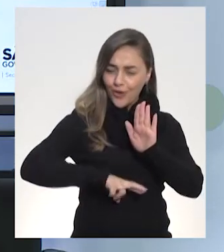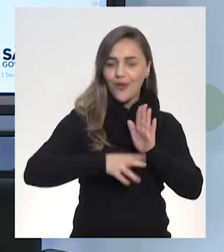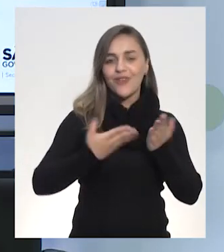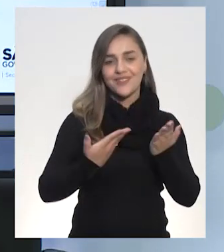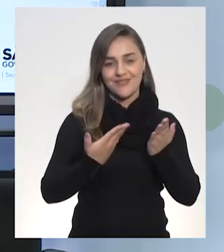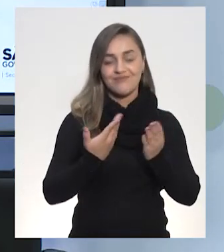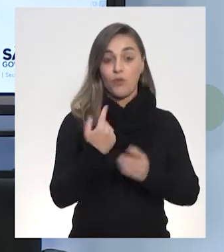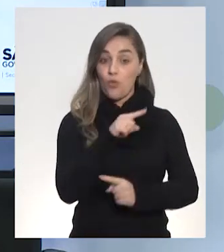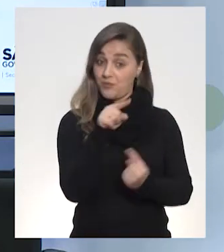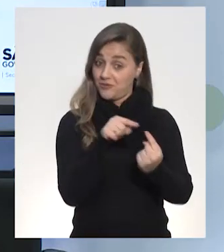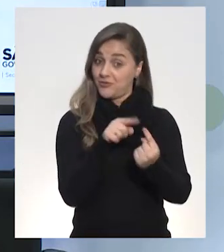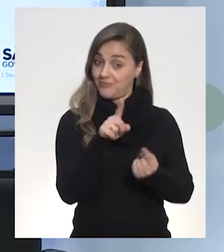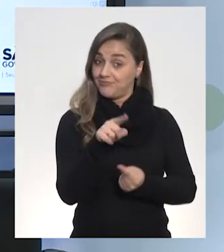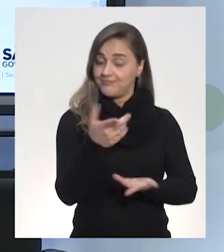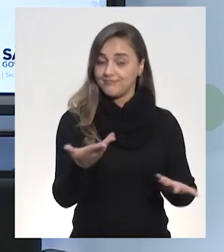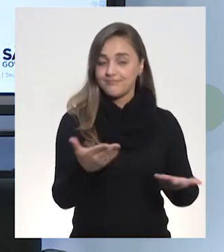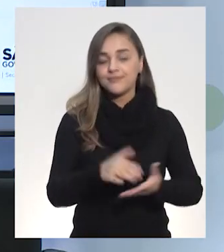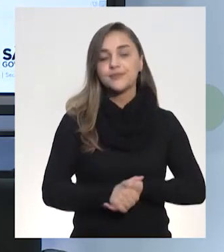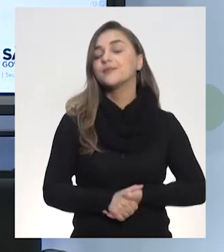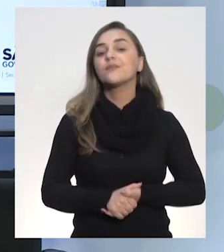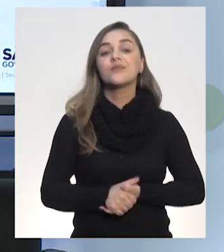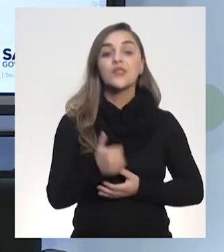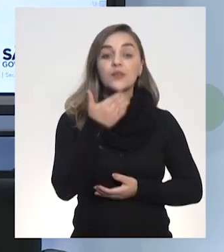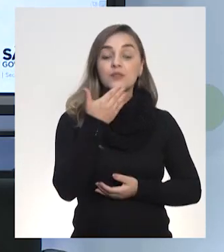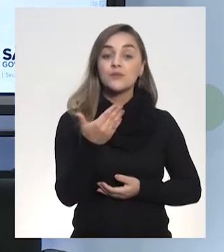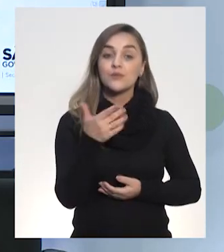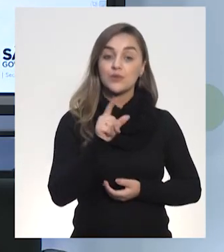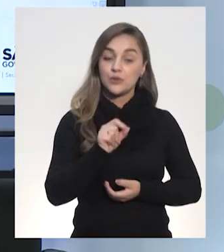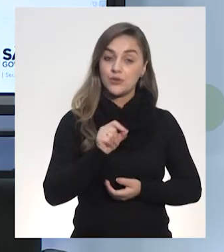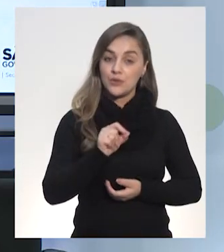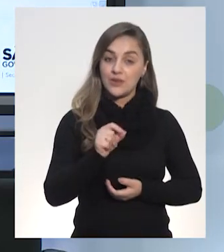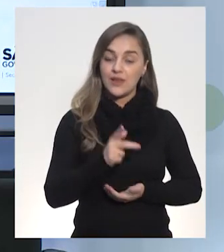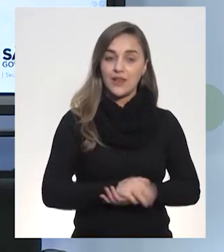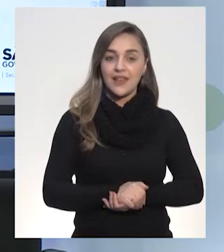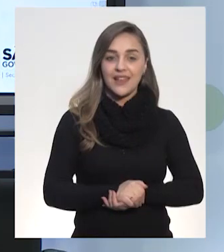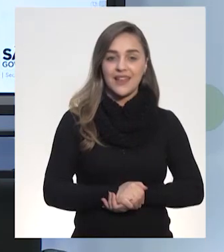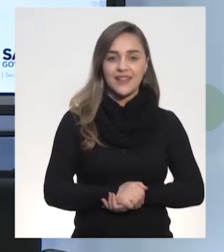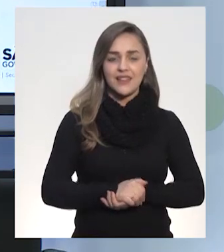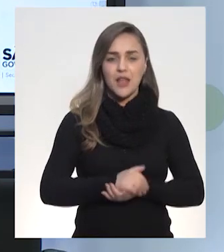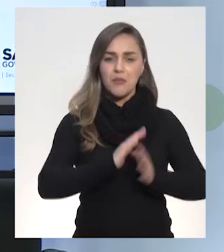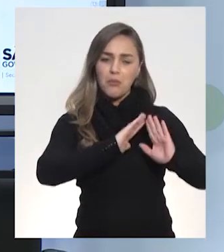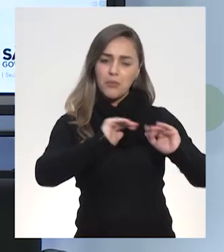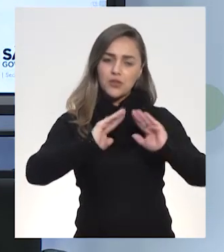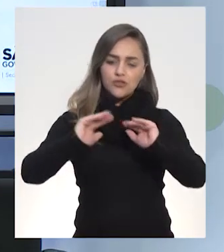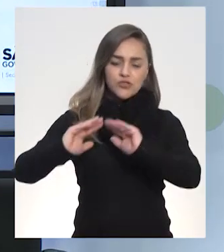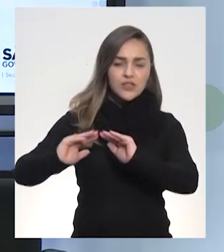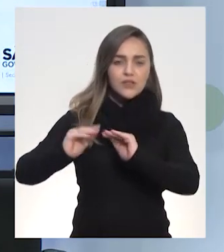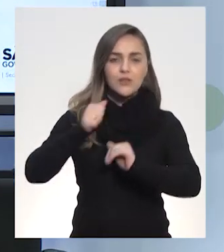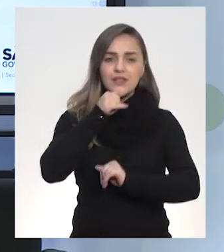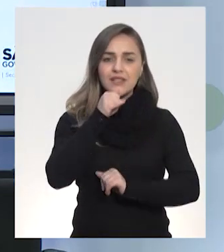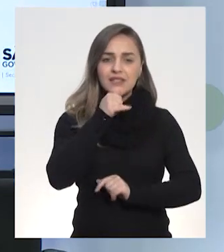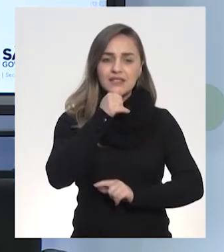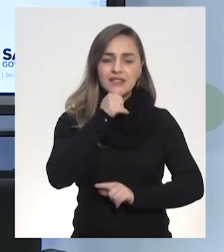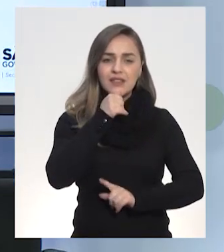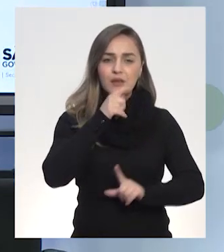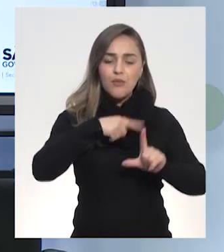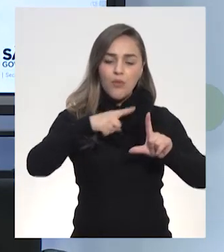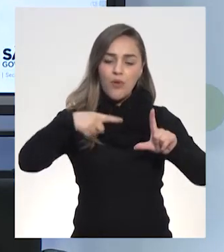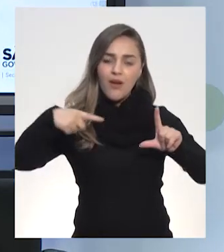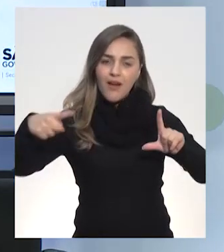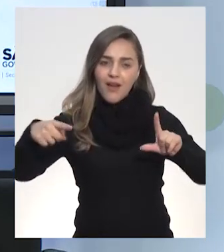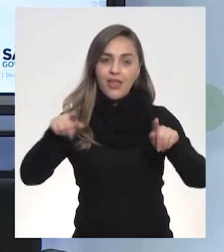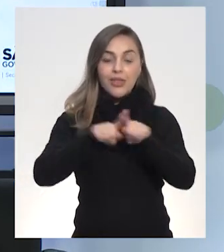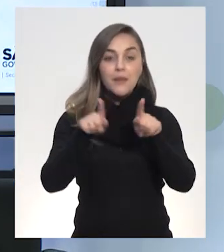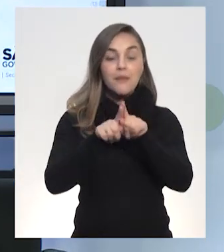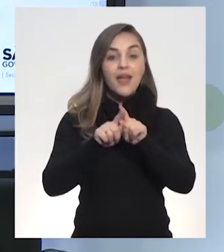o objetivo, né? A gente pediu, ao mesmo tempo que tem gente pedindo para melhorar o gráfico, né? Melhorar a resolução